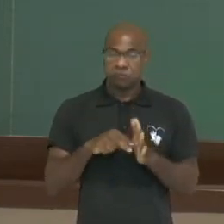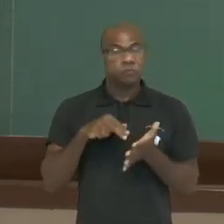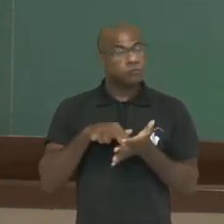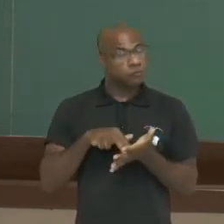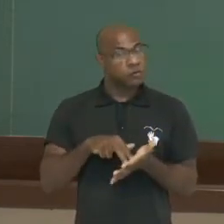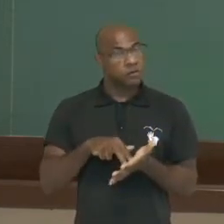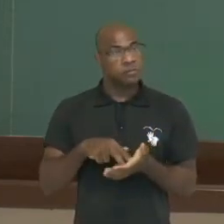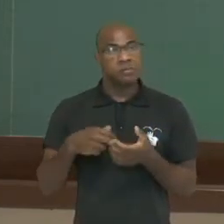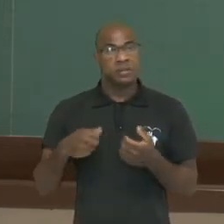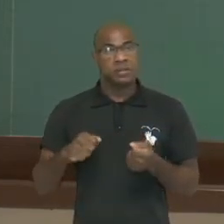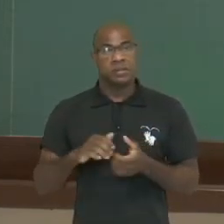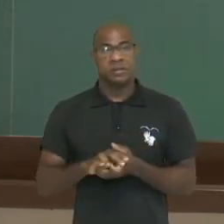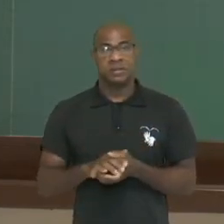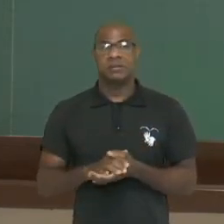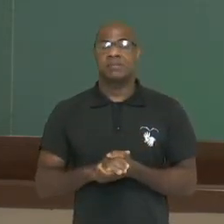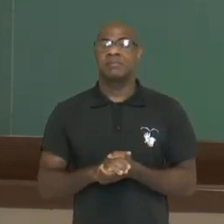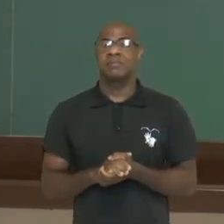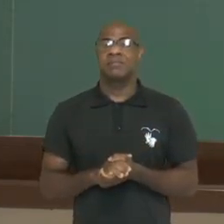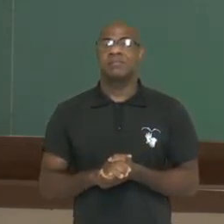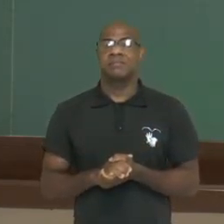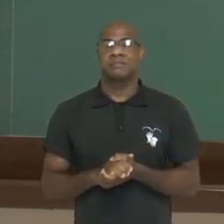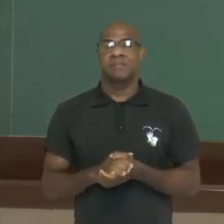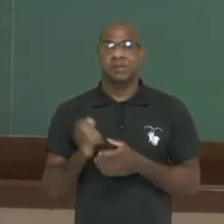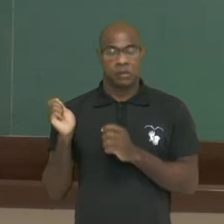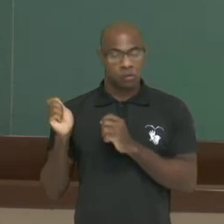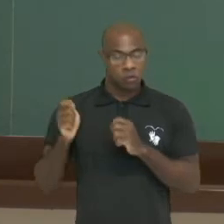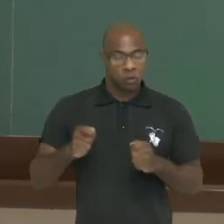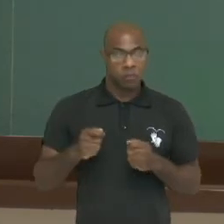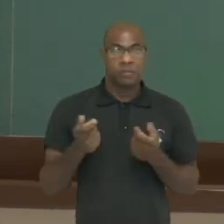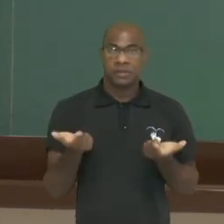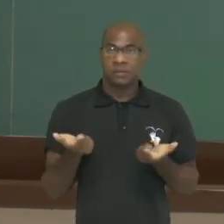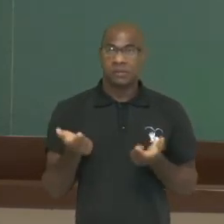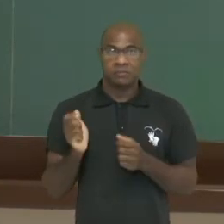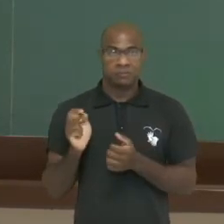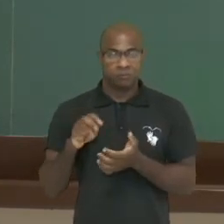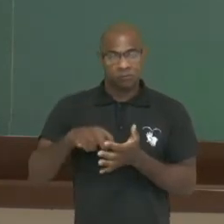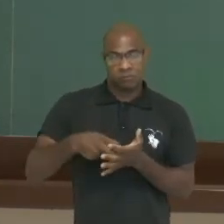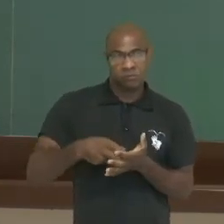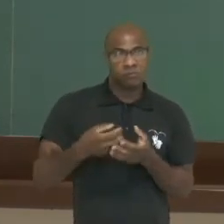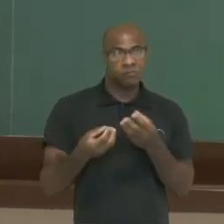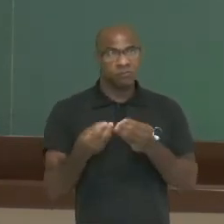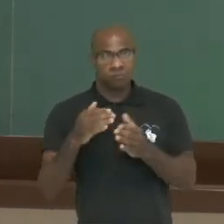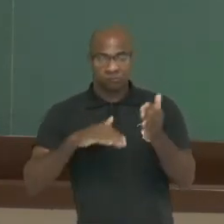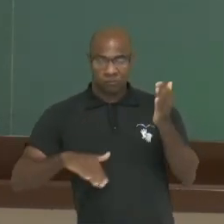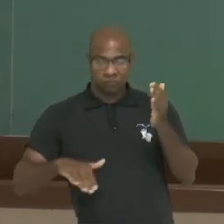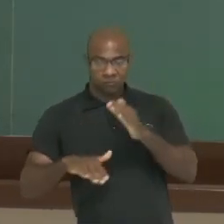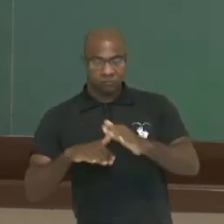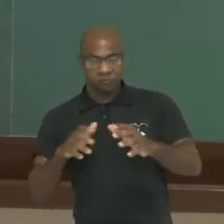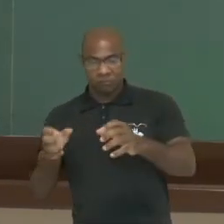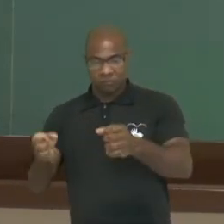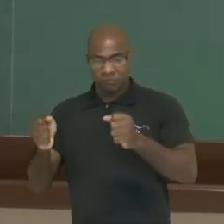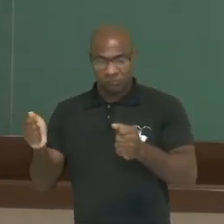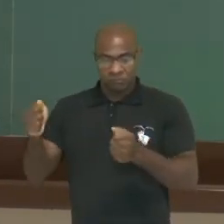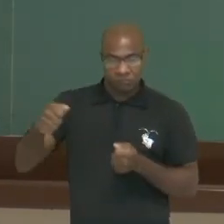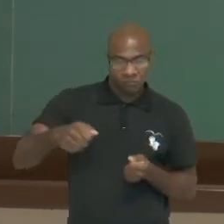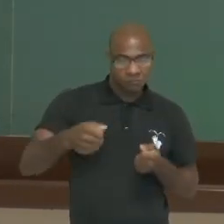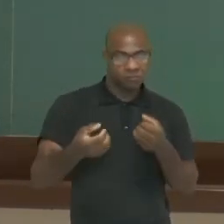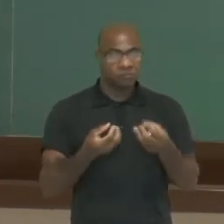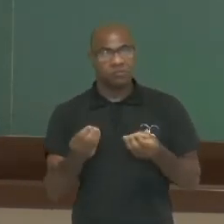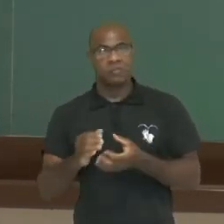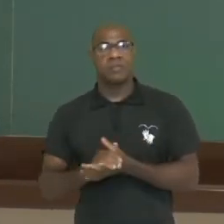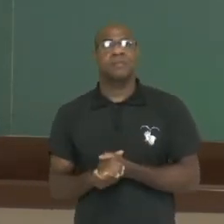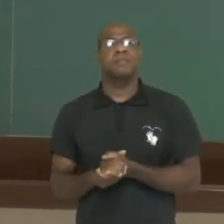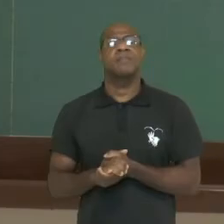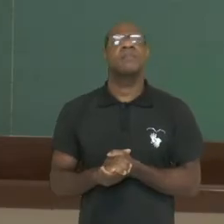né? Convicção nos golpes que são desempenhados. Mas vamos adiante. E o comitê? Como será? O